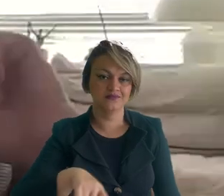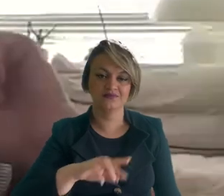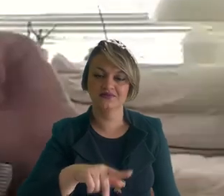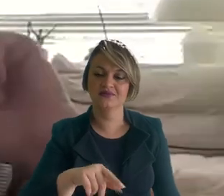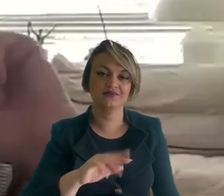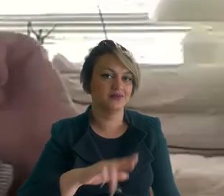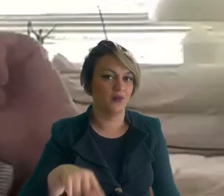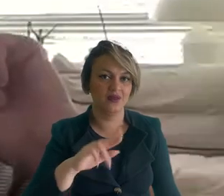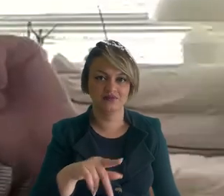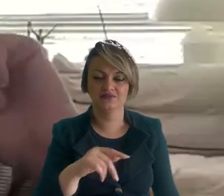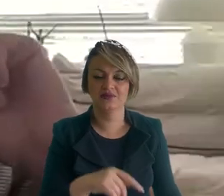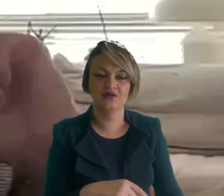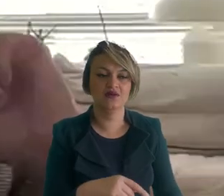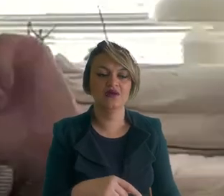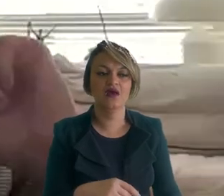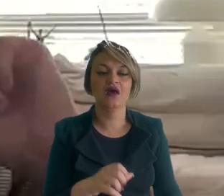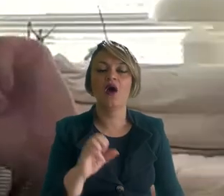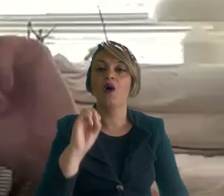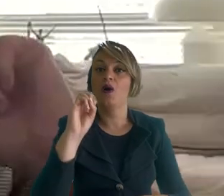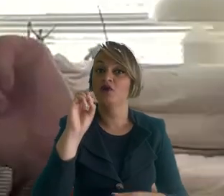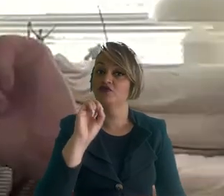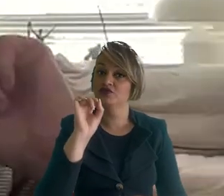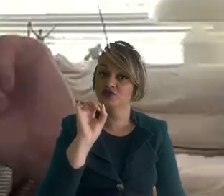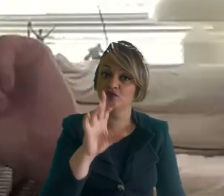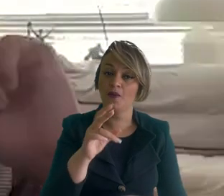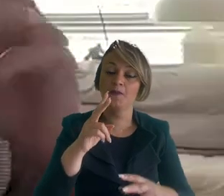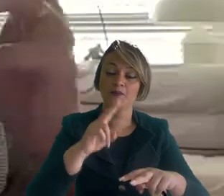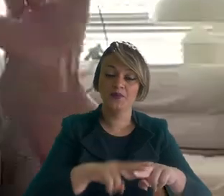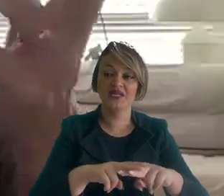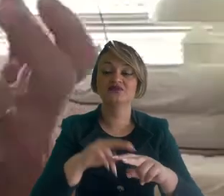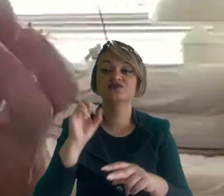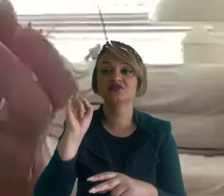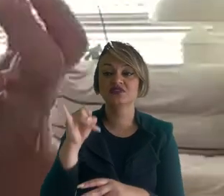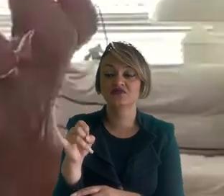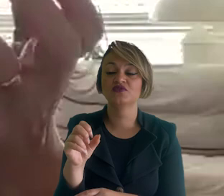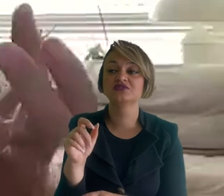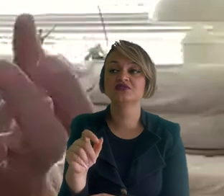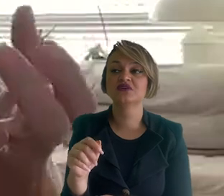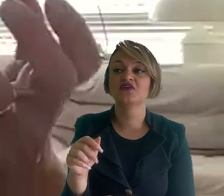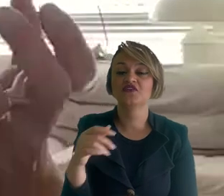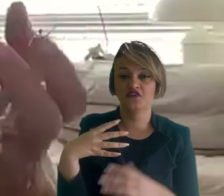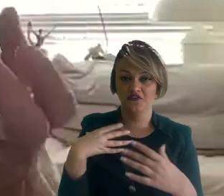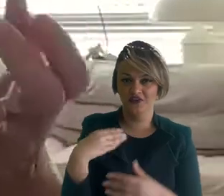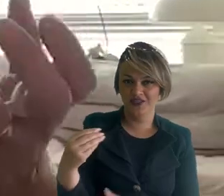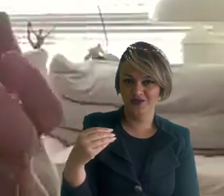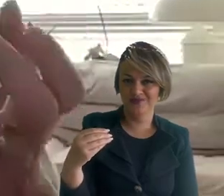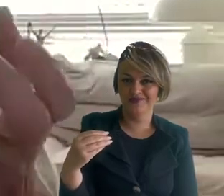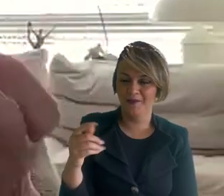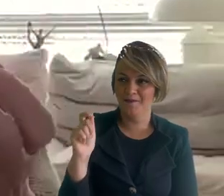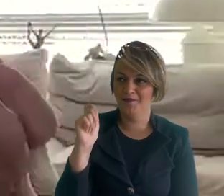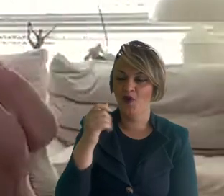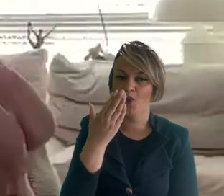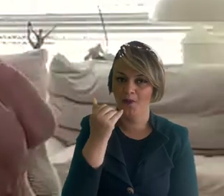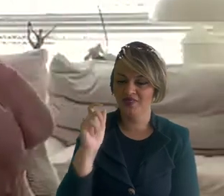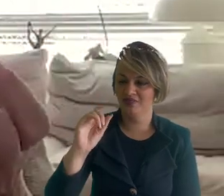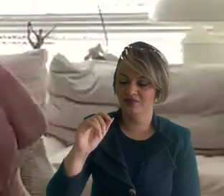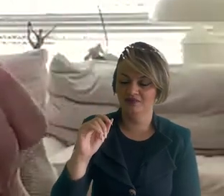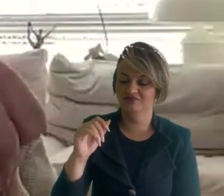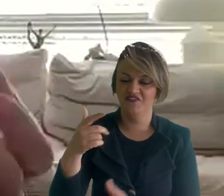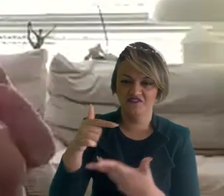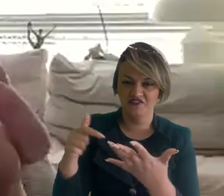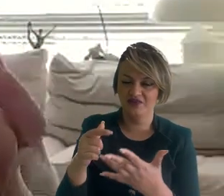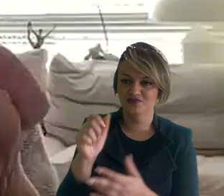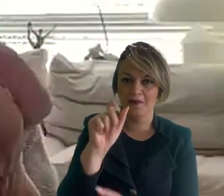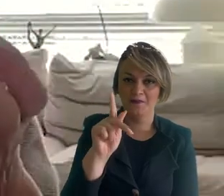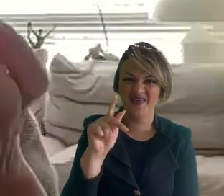de falta de cumprimento de obrigação alimentar porque aí entre os critérios que se deve levar